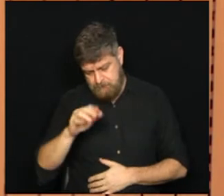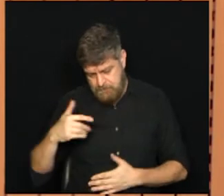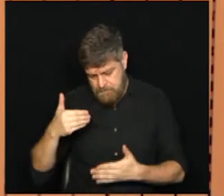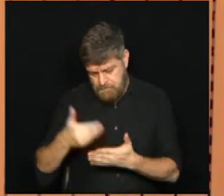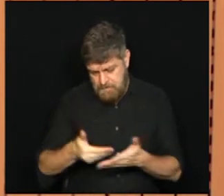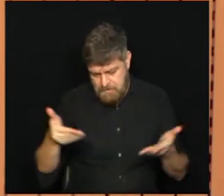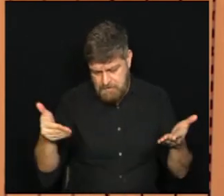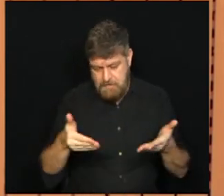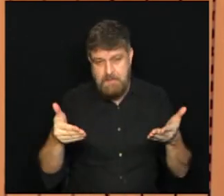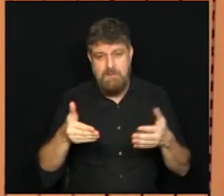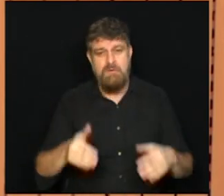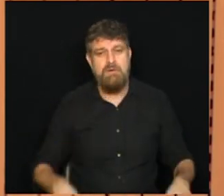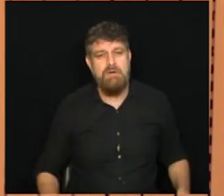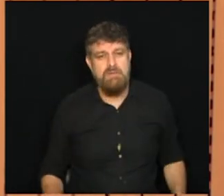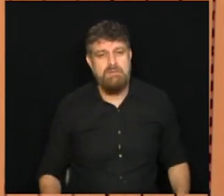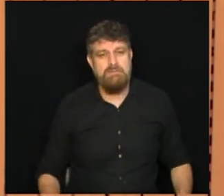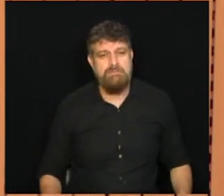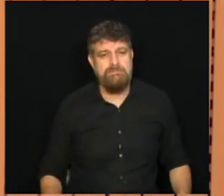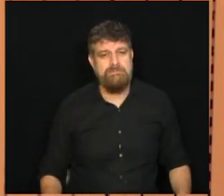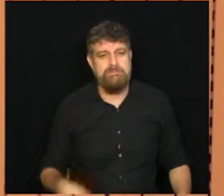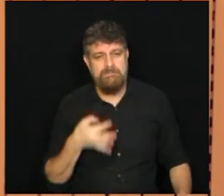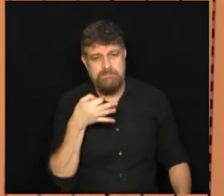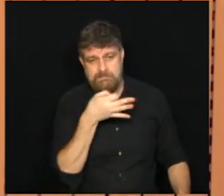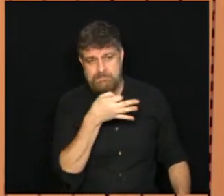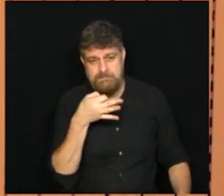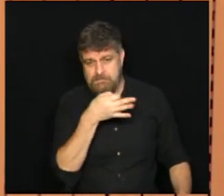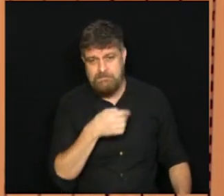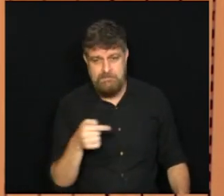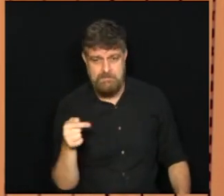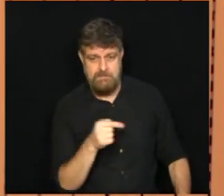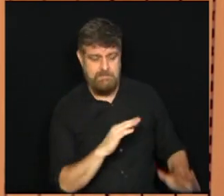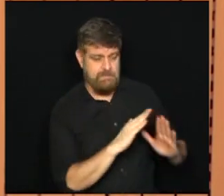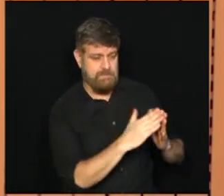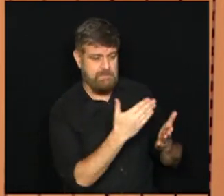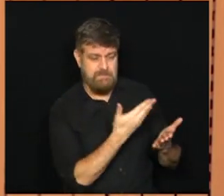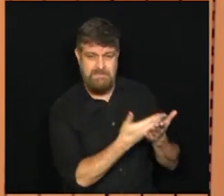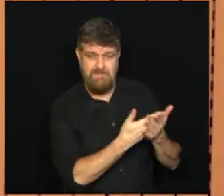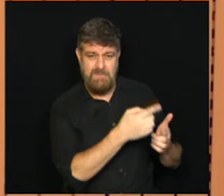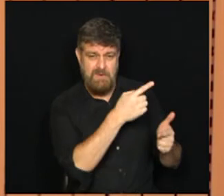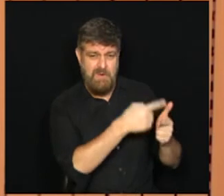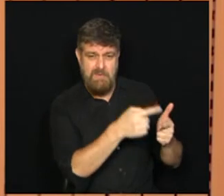final. Dizer que esse caso ele não vai